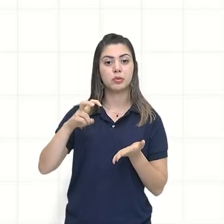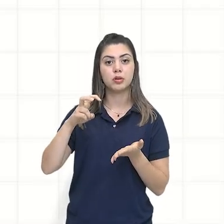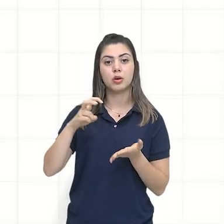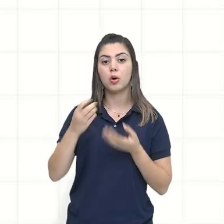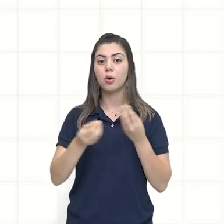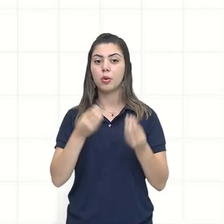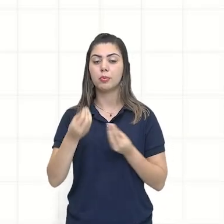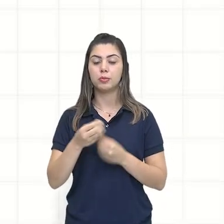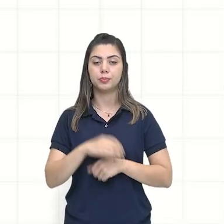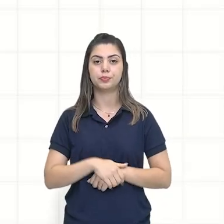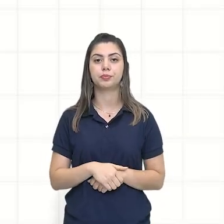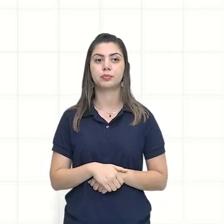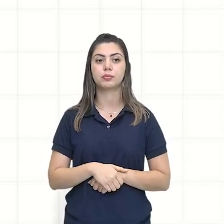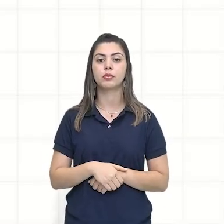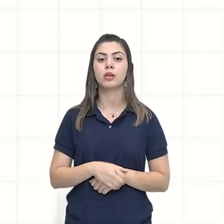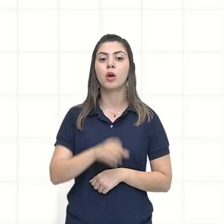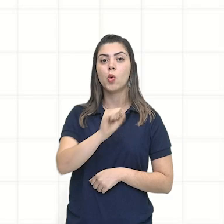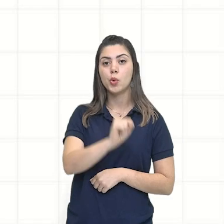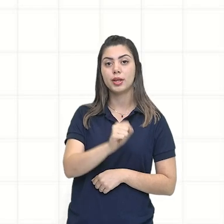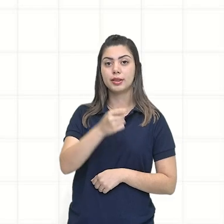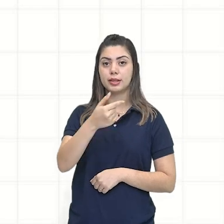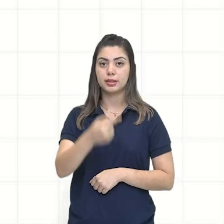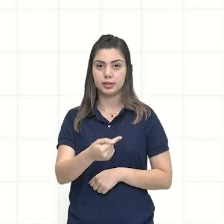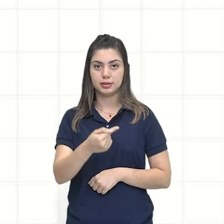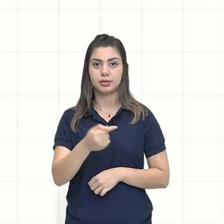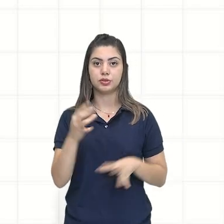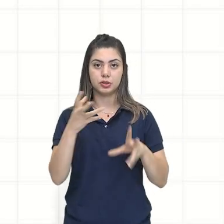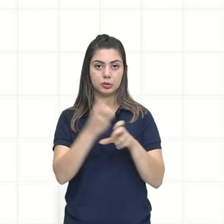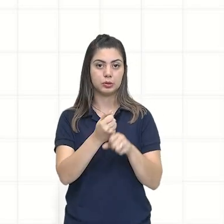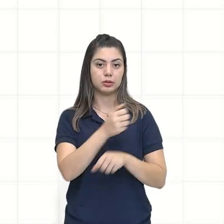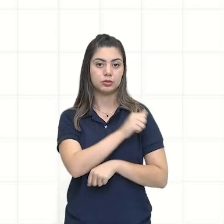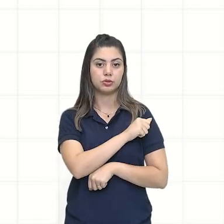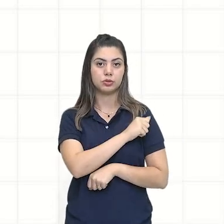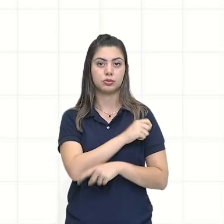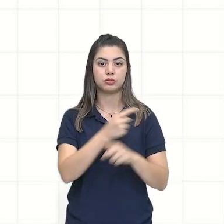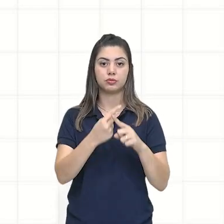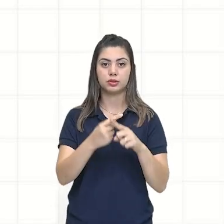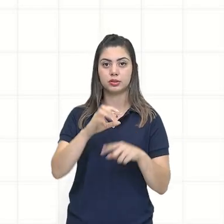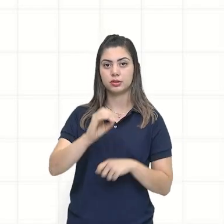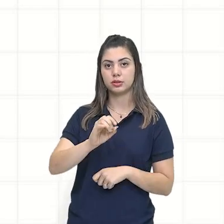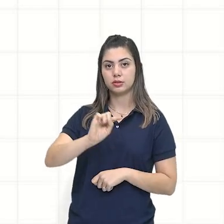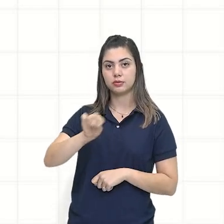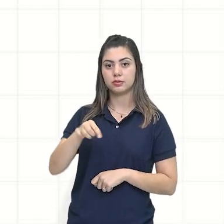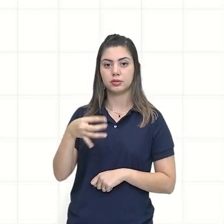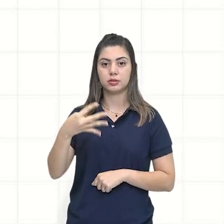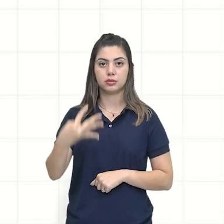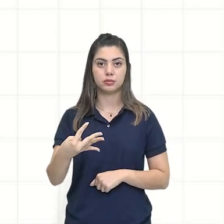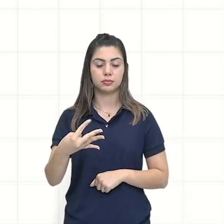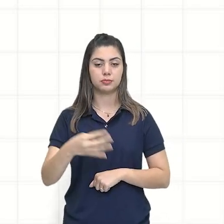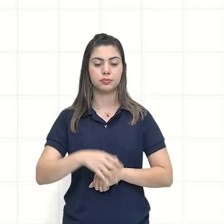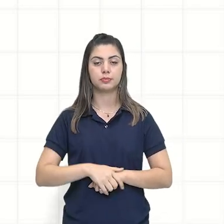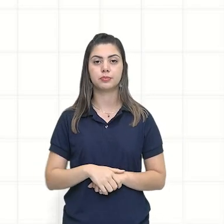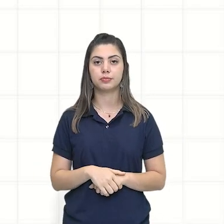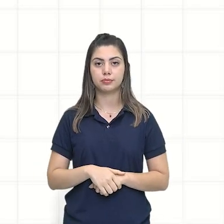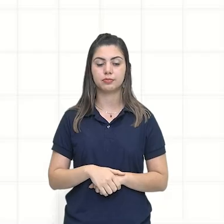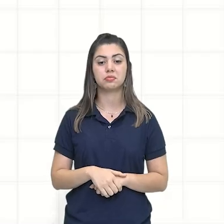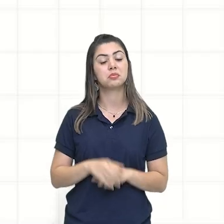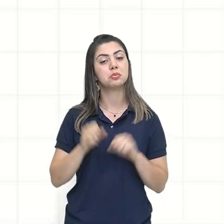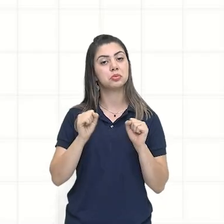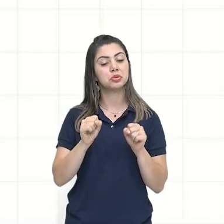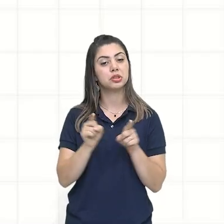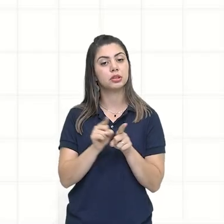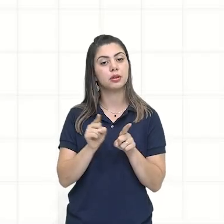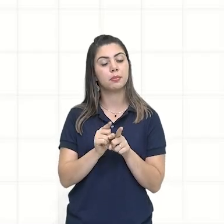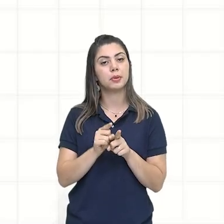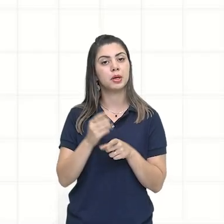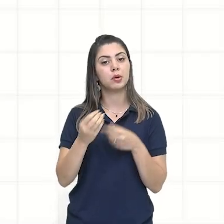quanto? A 87, né? Vezes 0,4. Né? Poderíamos também